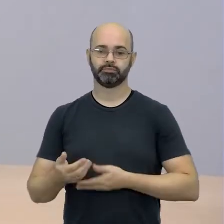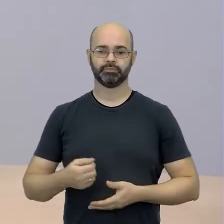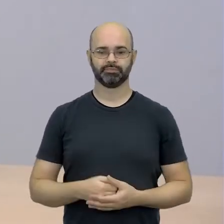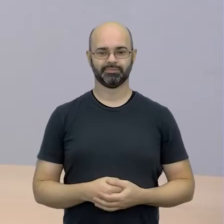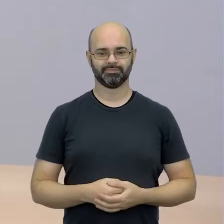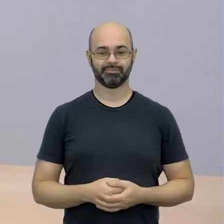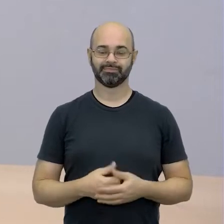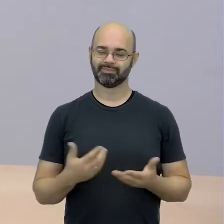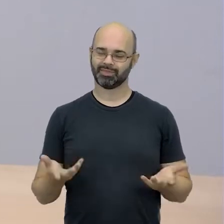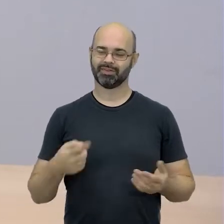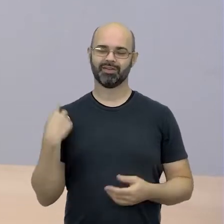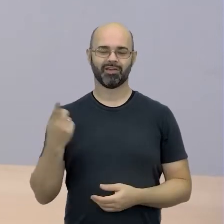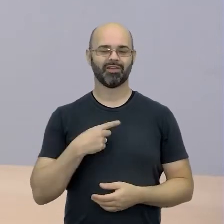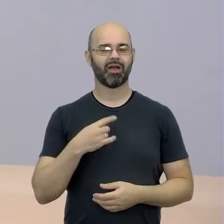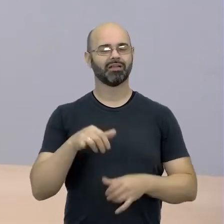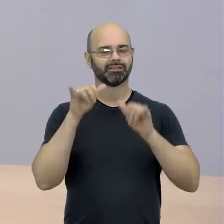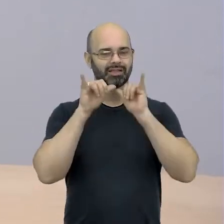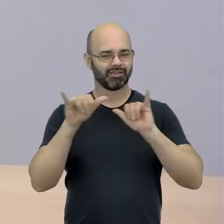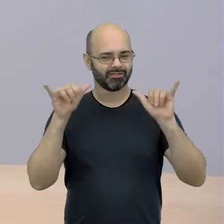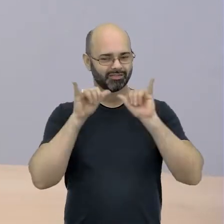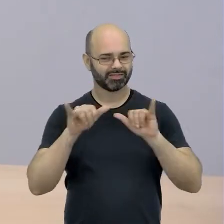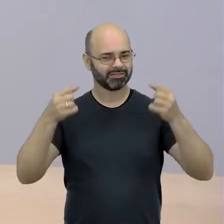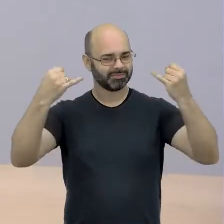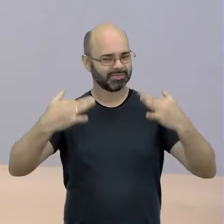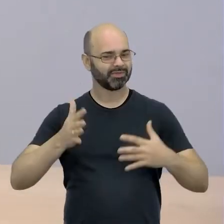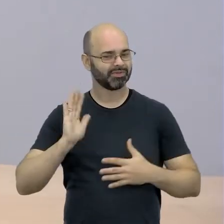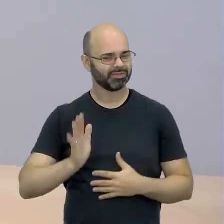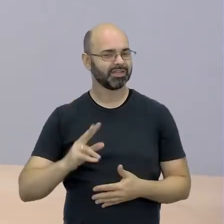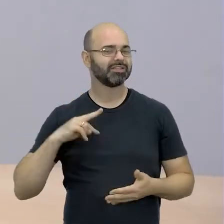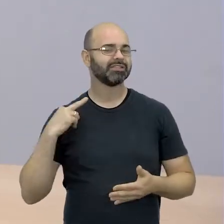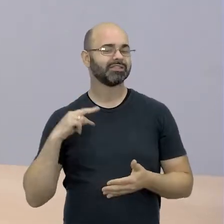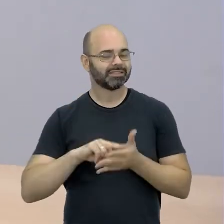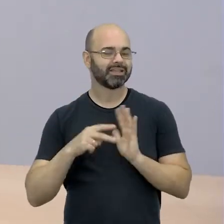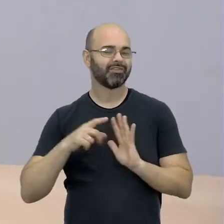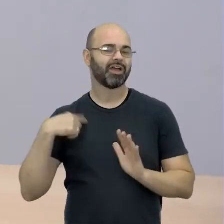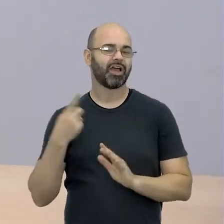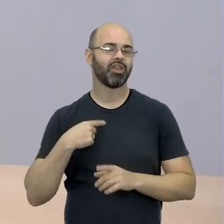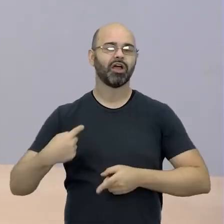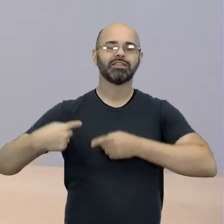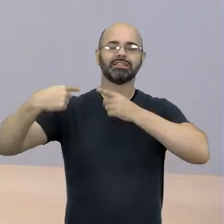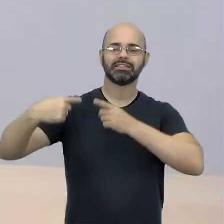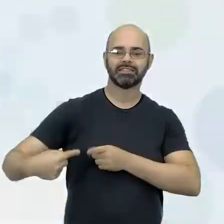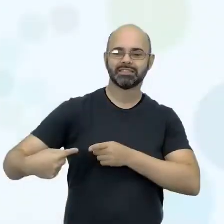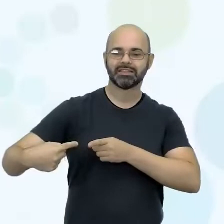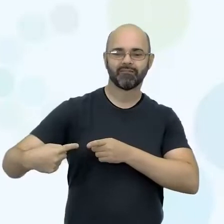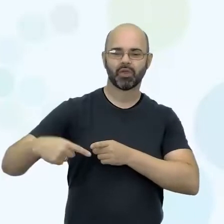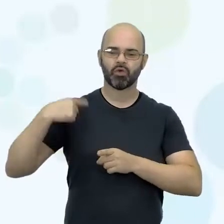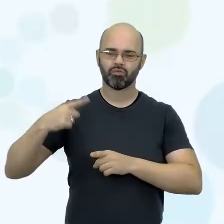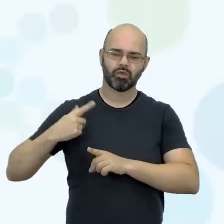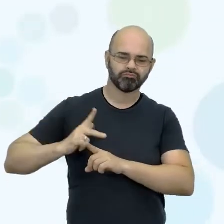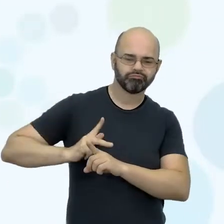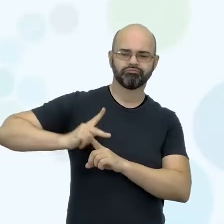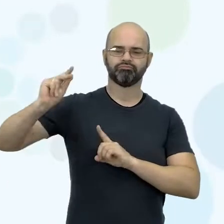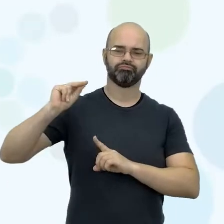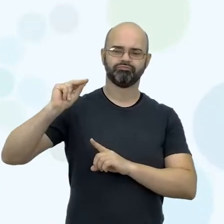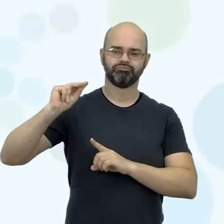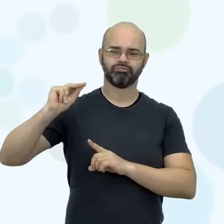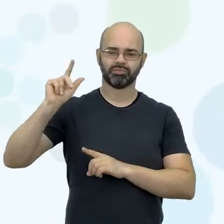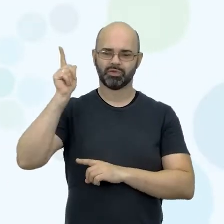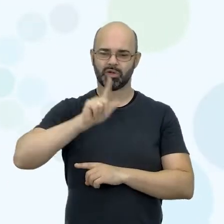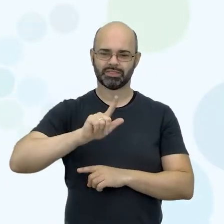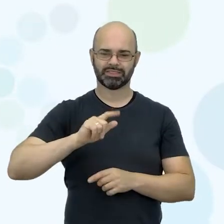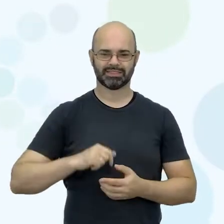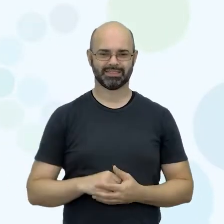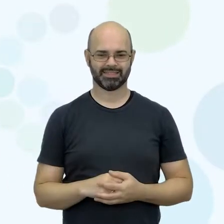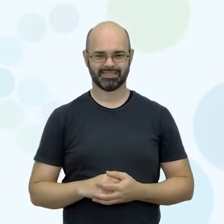gente anunciou, é para superar os nossos desafios. Bota lá no LED, olha lá, tinha comentado com vocês, é